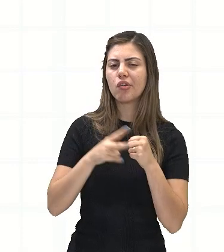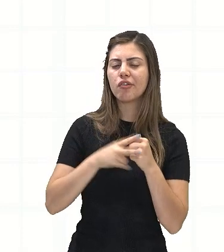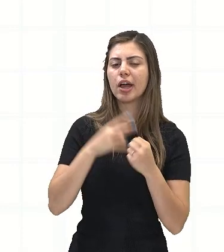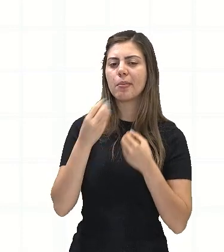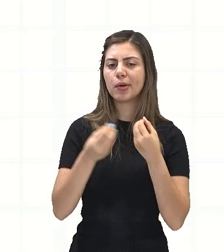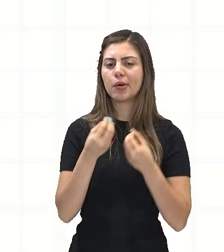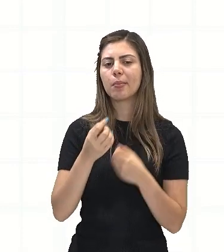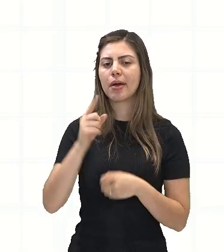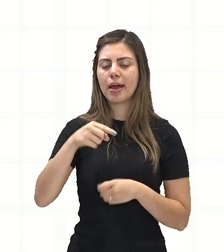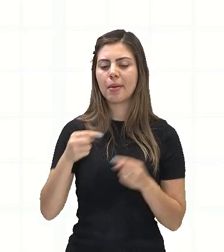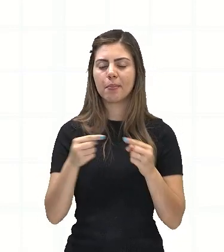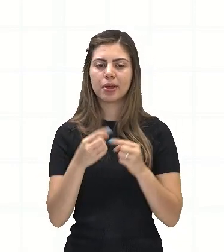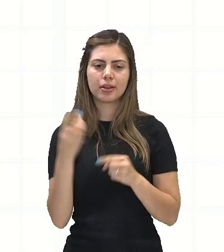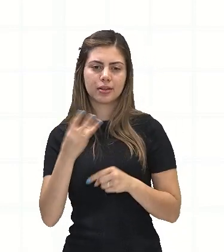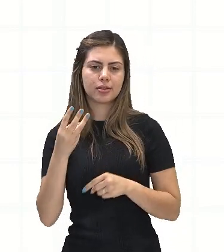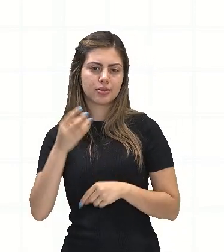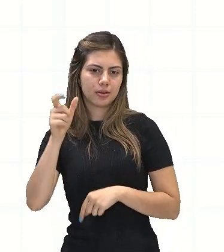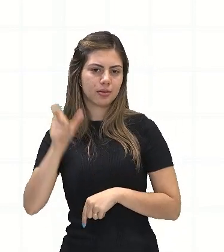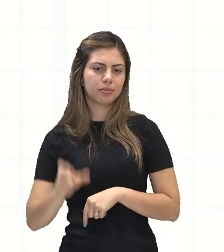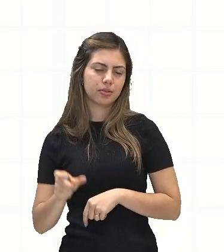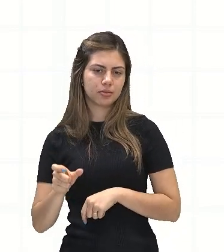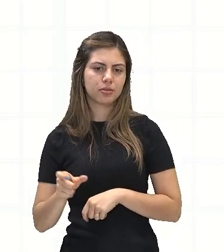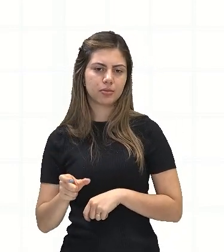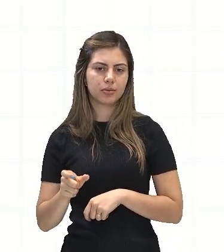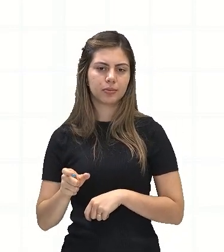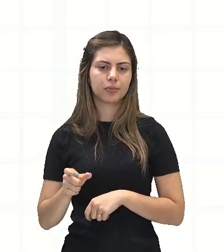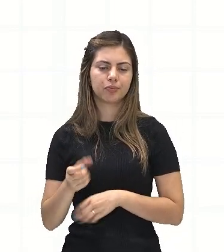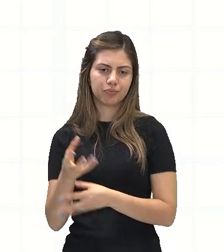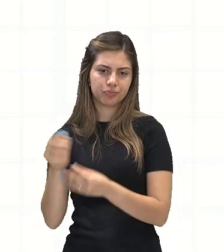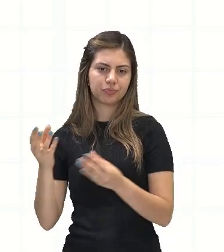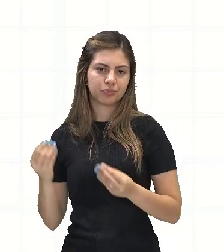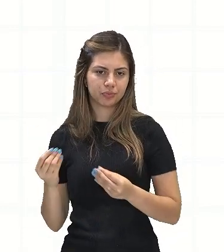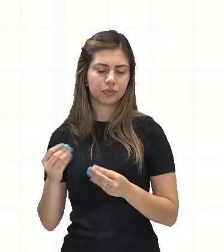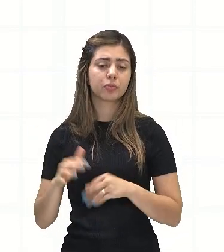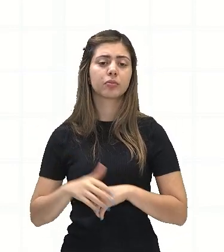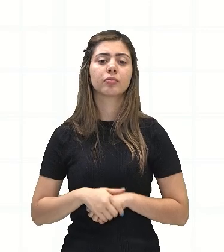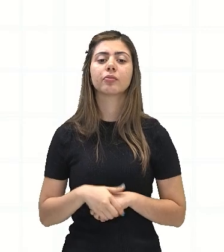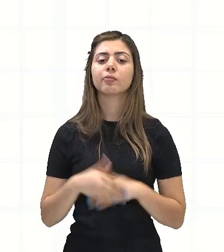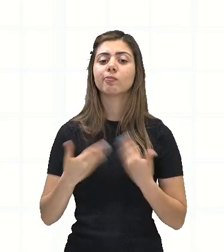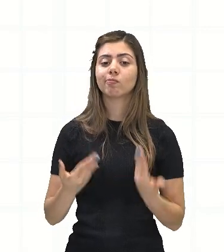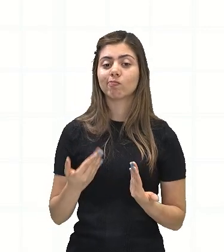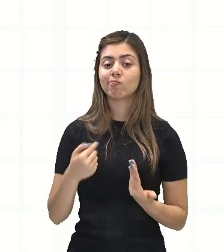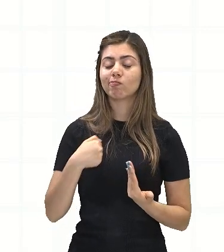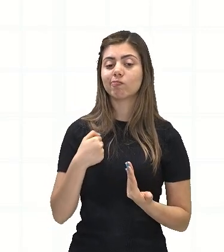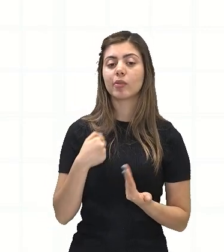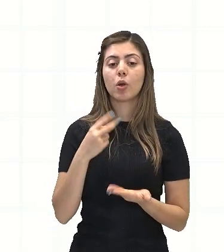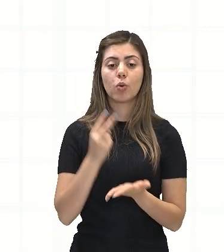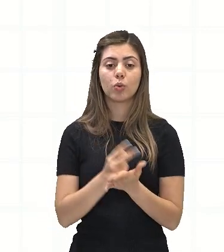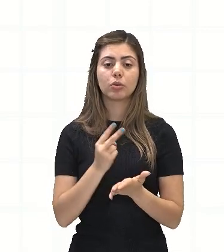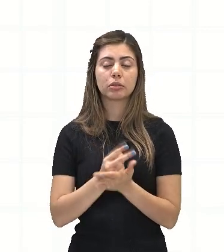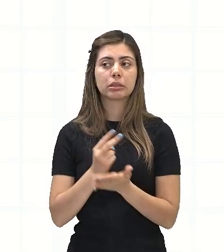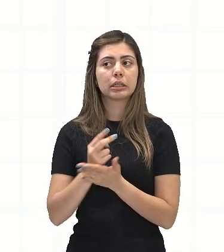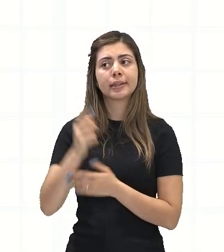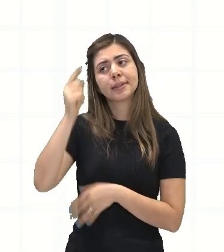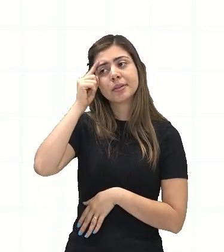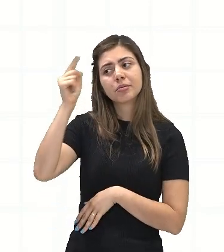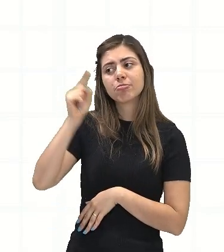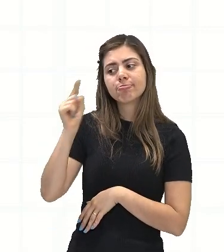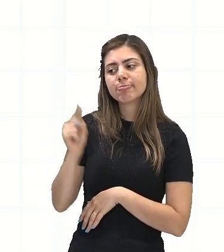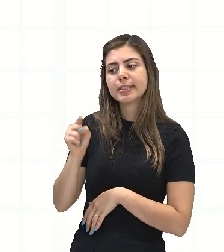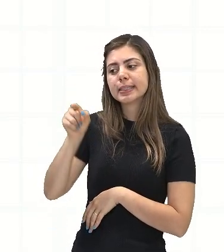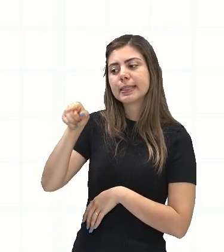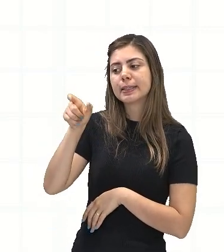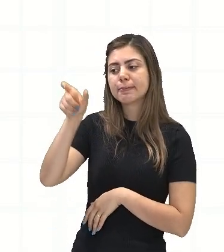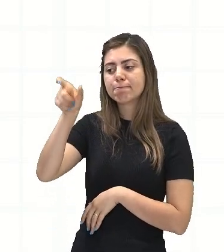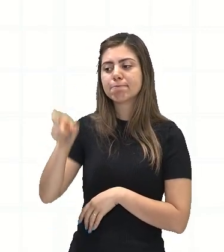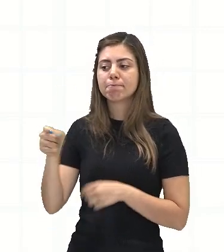terceira pessoa do plural. Terceira pessoa do plural, eu vou continuar com essa interrogação. Eu não sei quem é o sujeito,